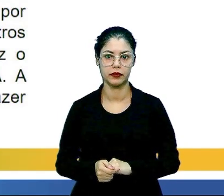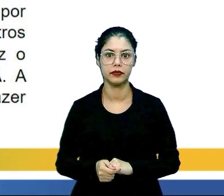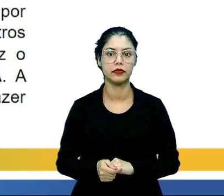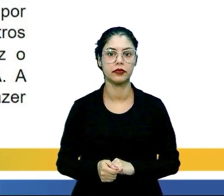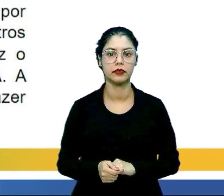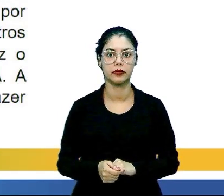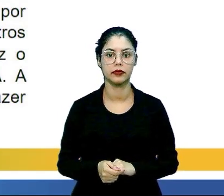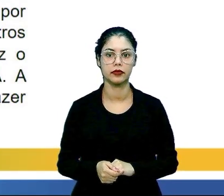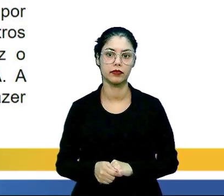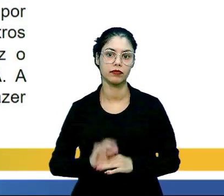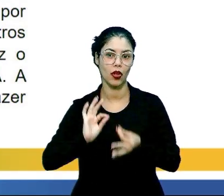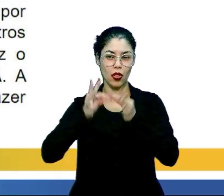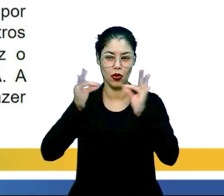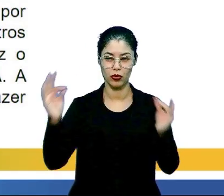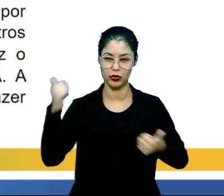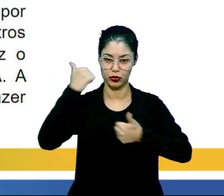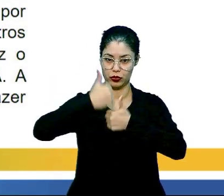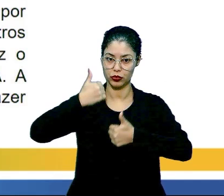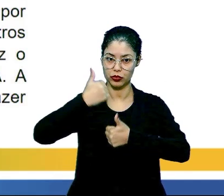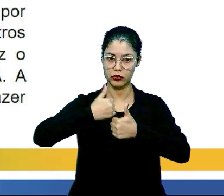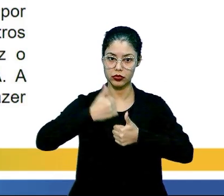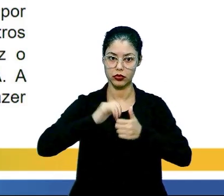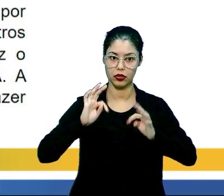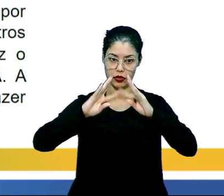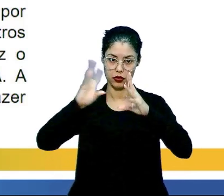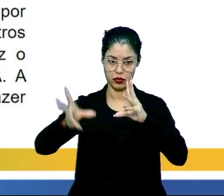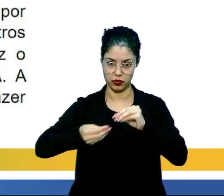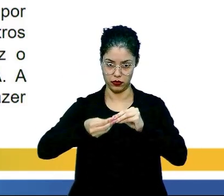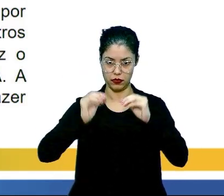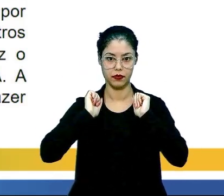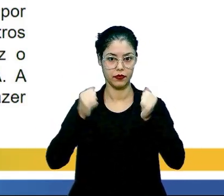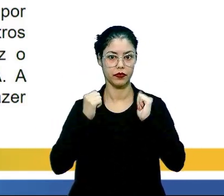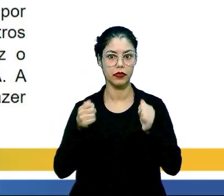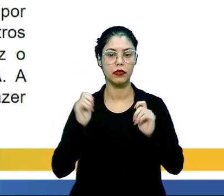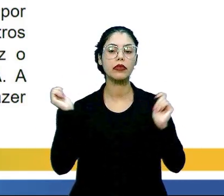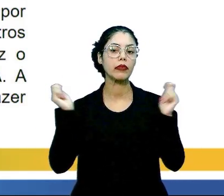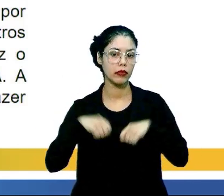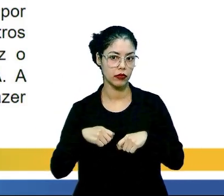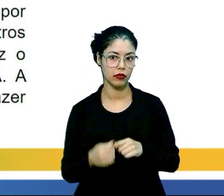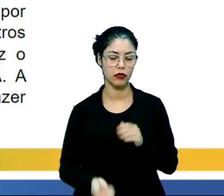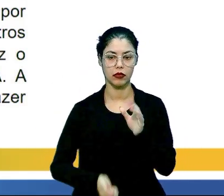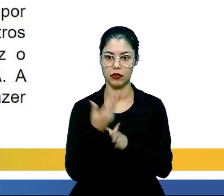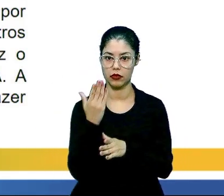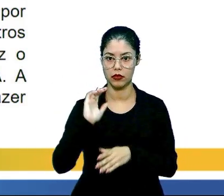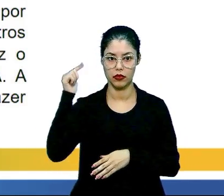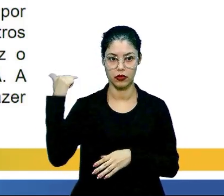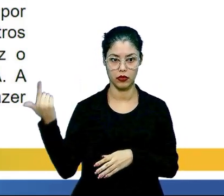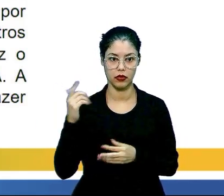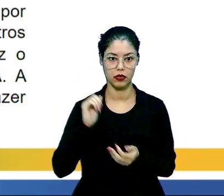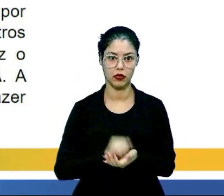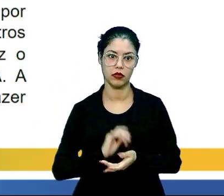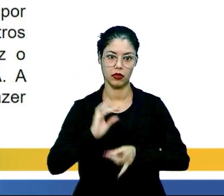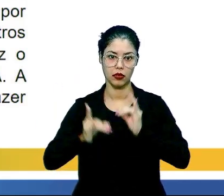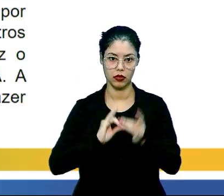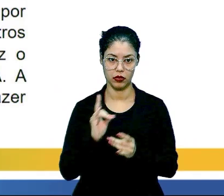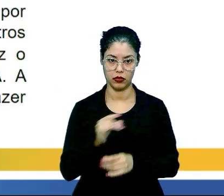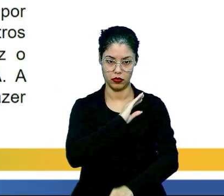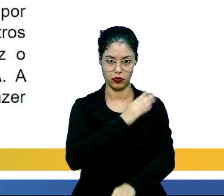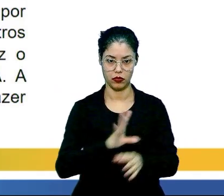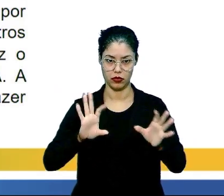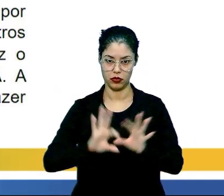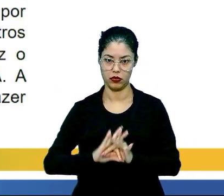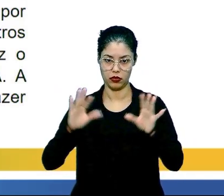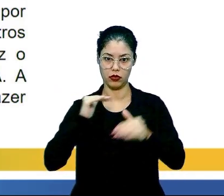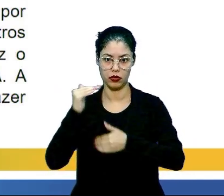medicamento, mas ele estaria longe de substituir por completo os benefícios da atividade física. Possivelmente, existem muitos outros